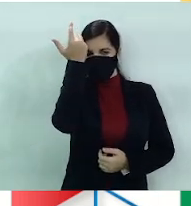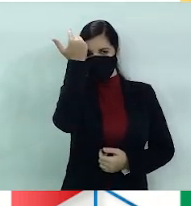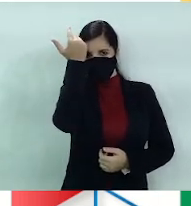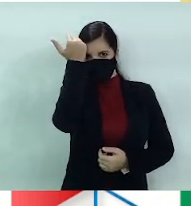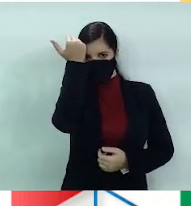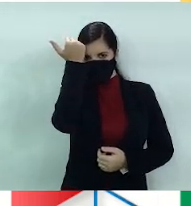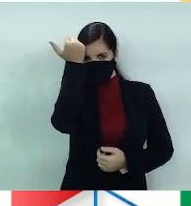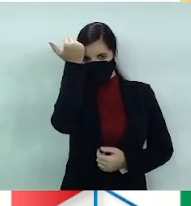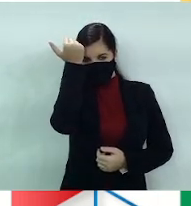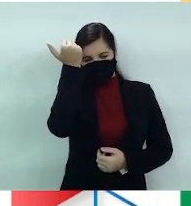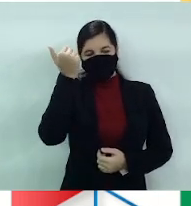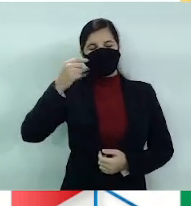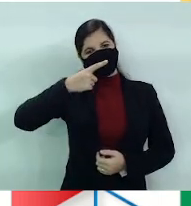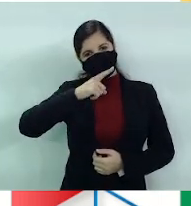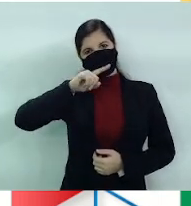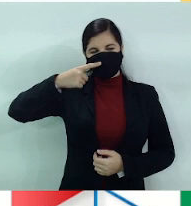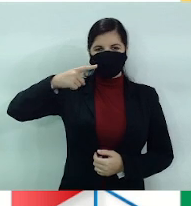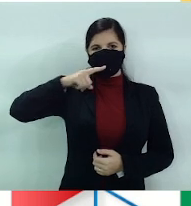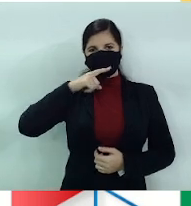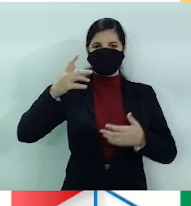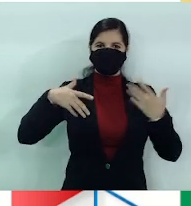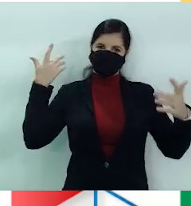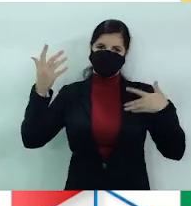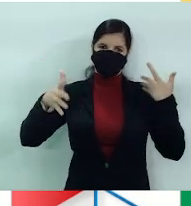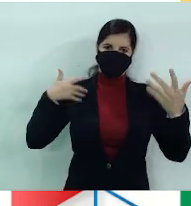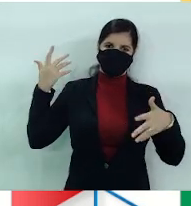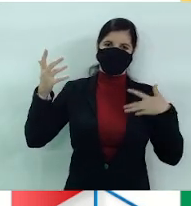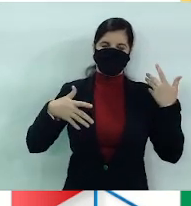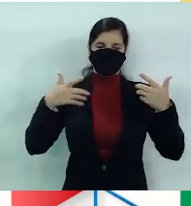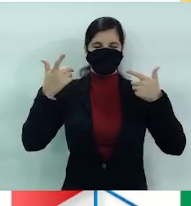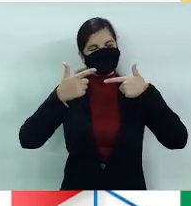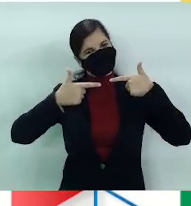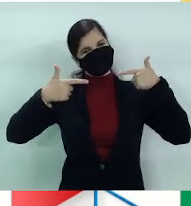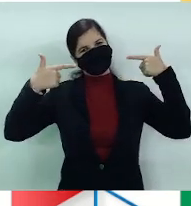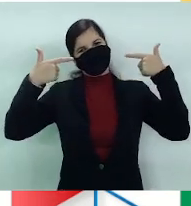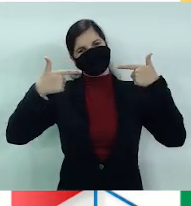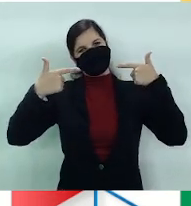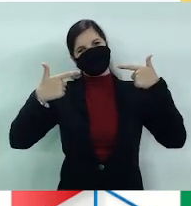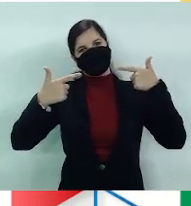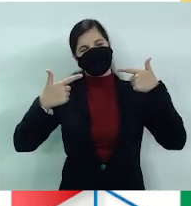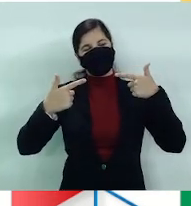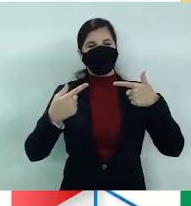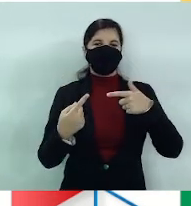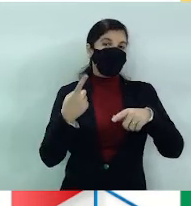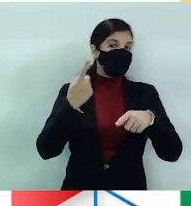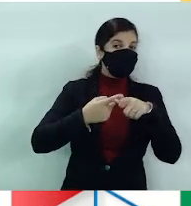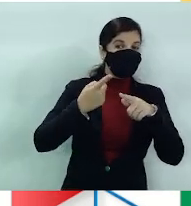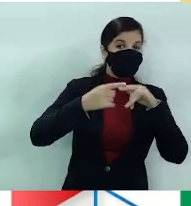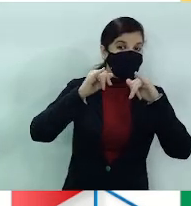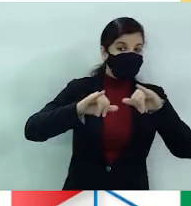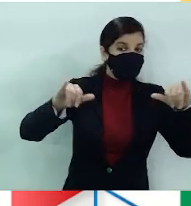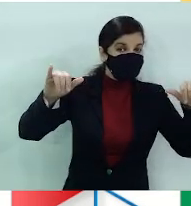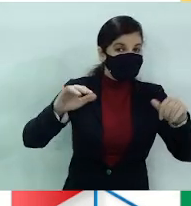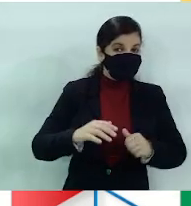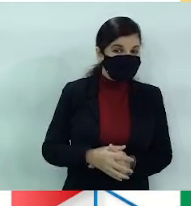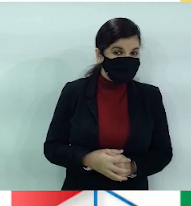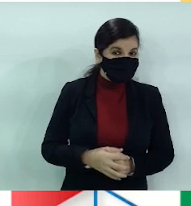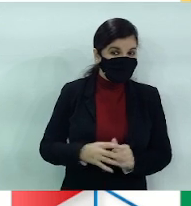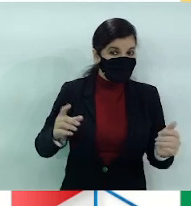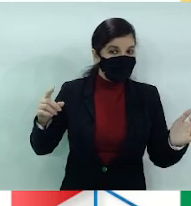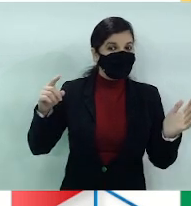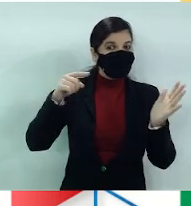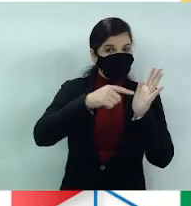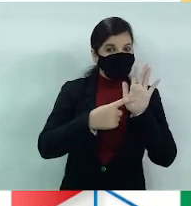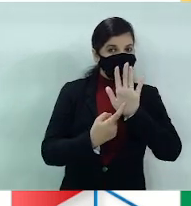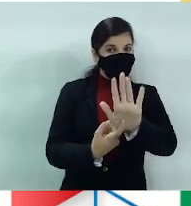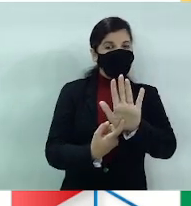animado, escovando os dentes de forma alegre, sorridente. Por que será que a propaganda ela foi feita desta forma?